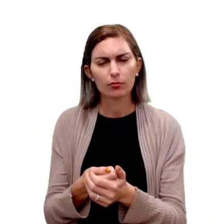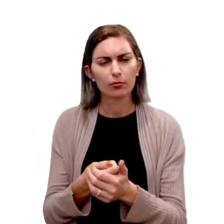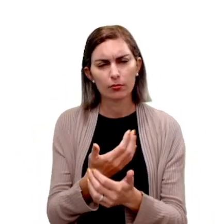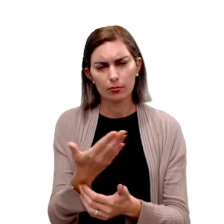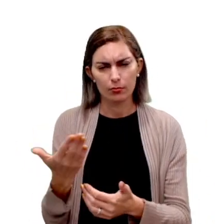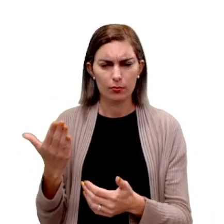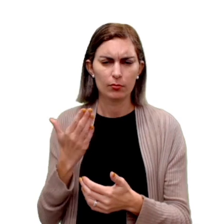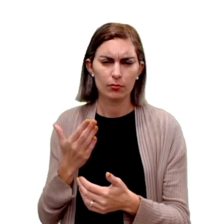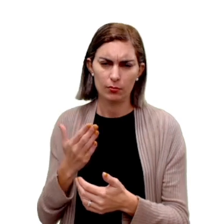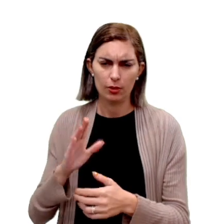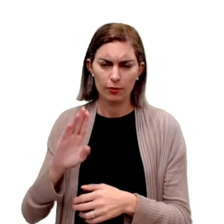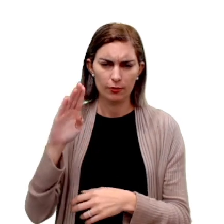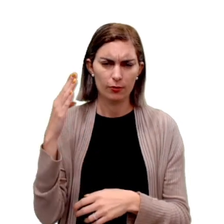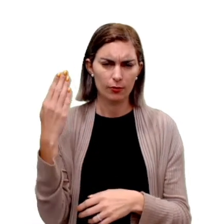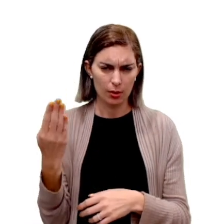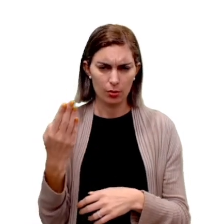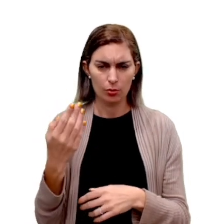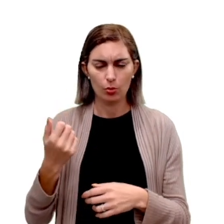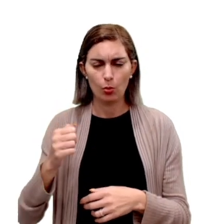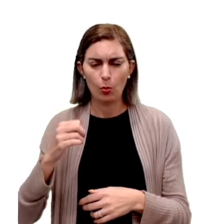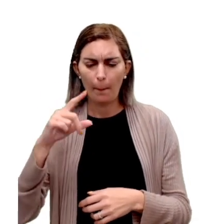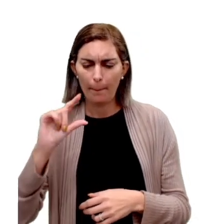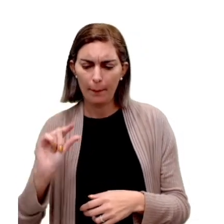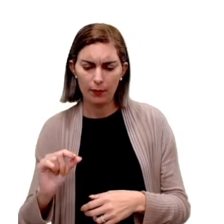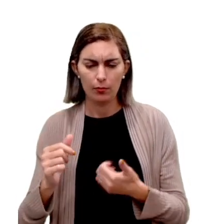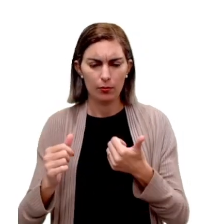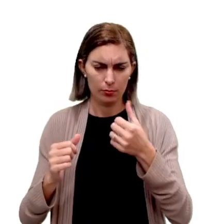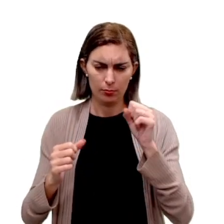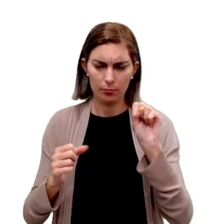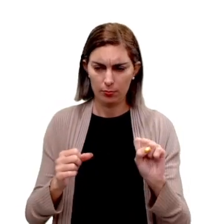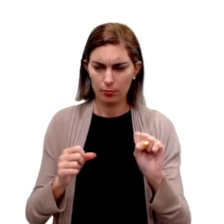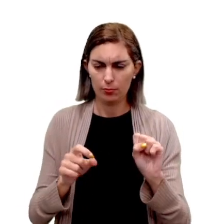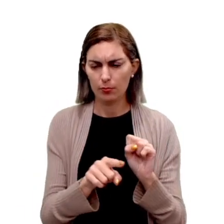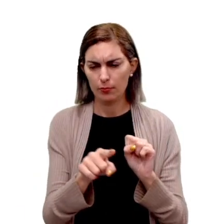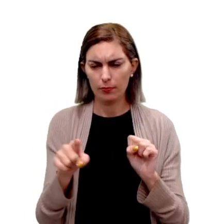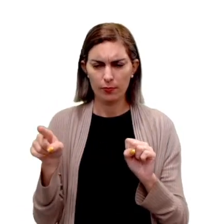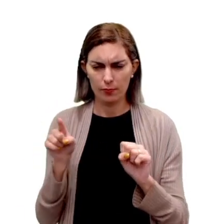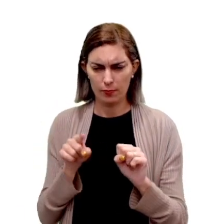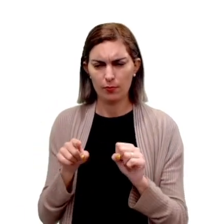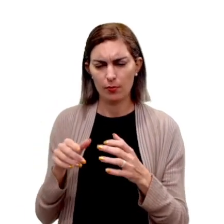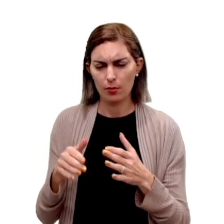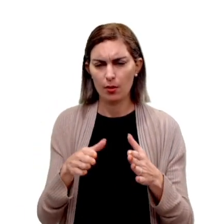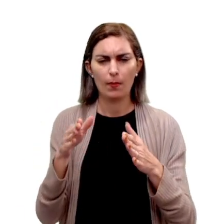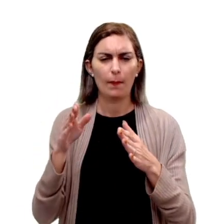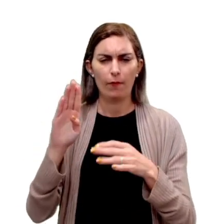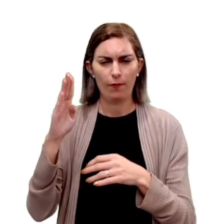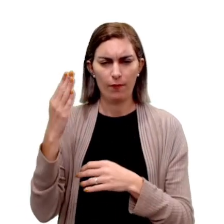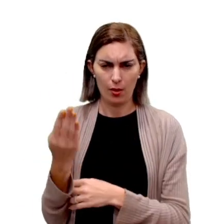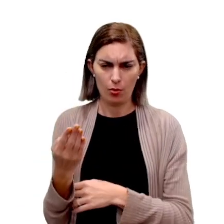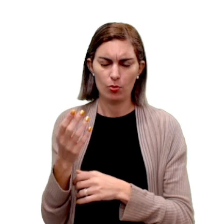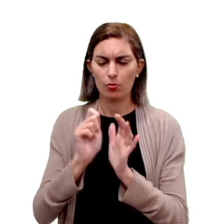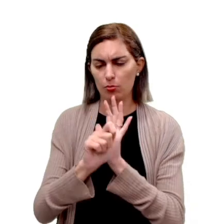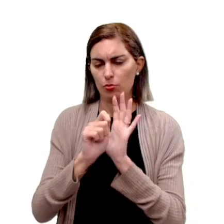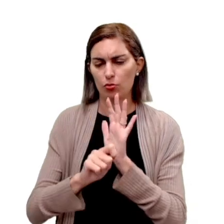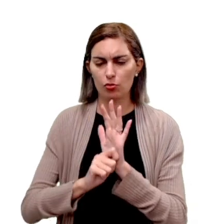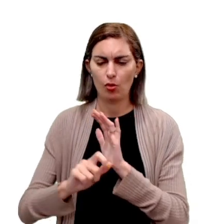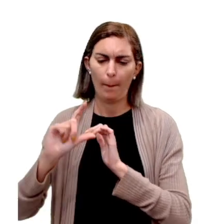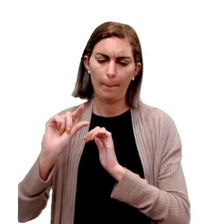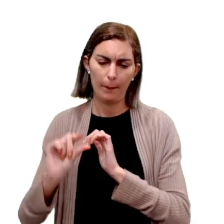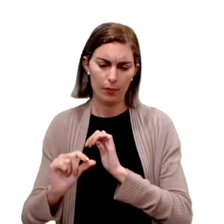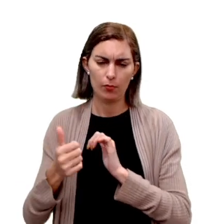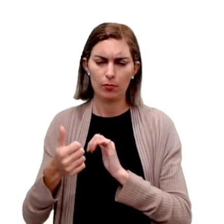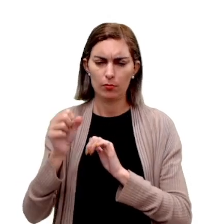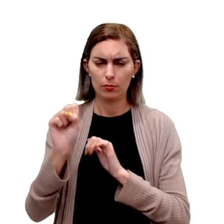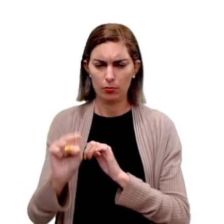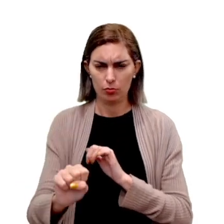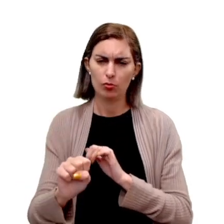ela for falsa, for menor que 18, ele vai pelo caminho falso e escreve menor que